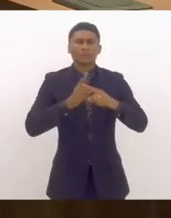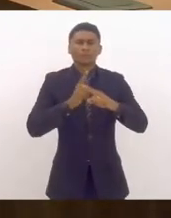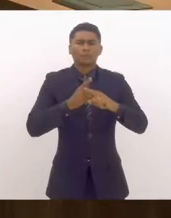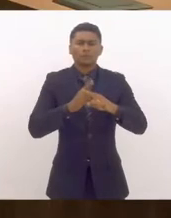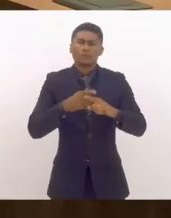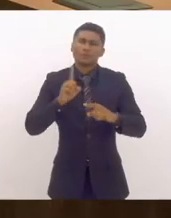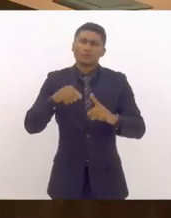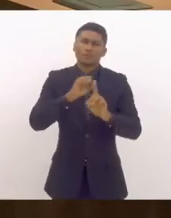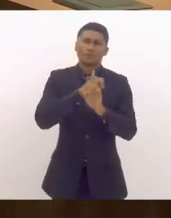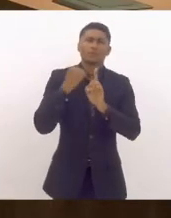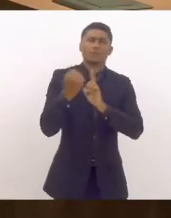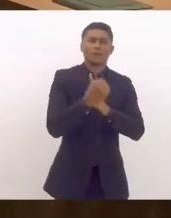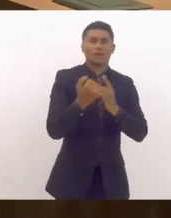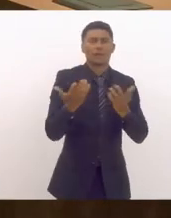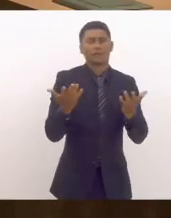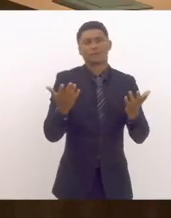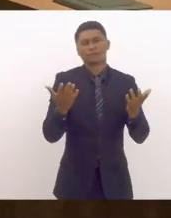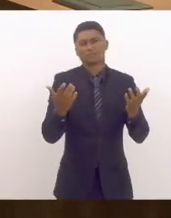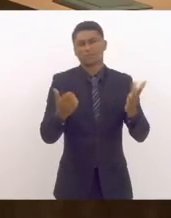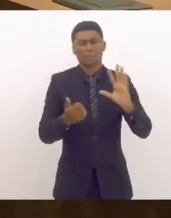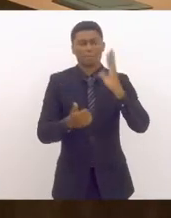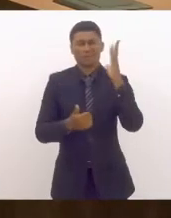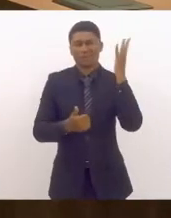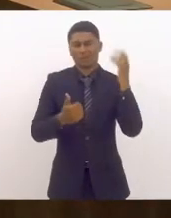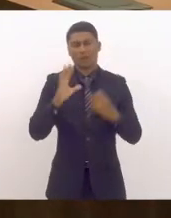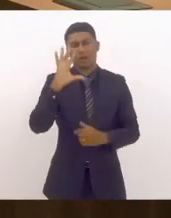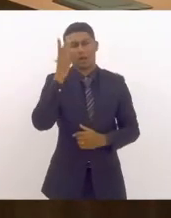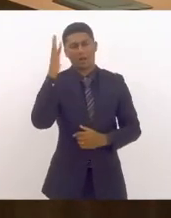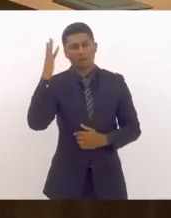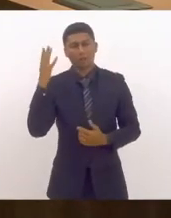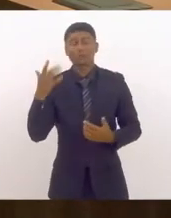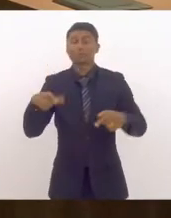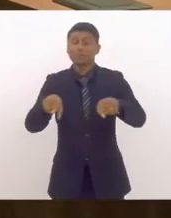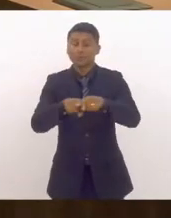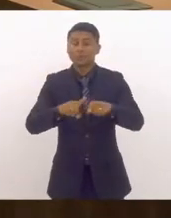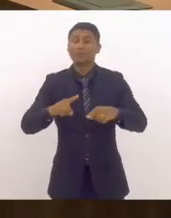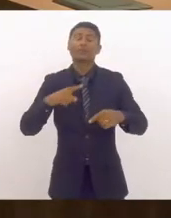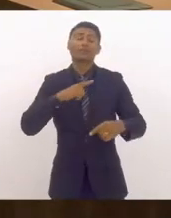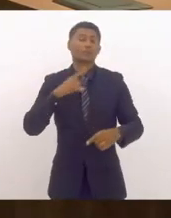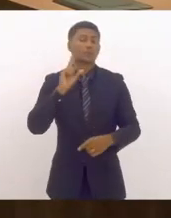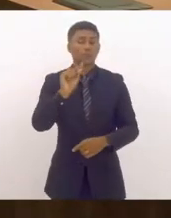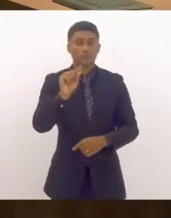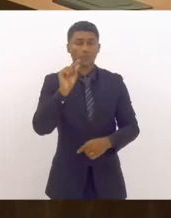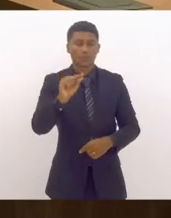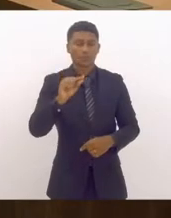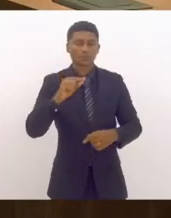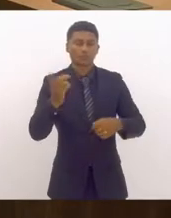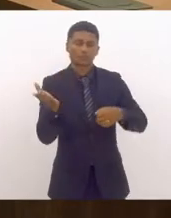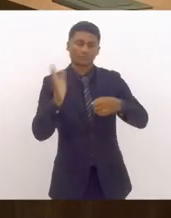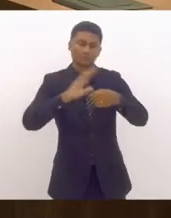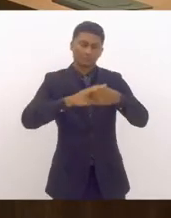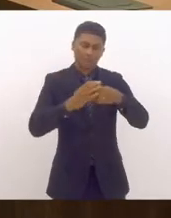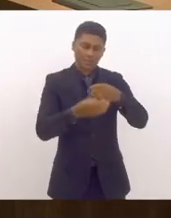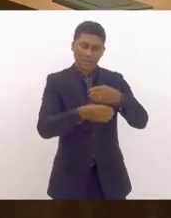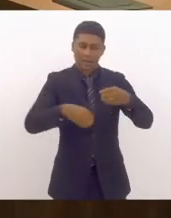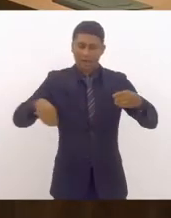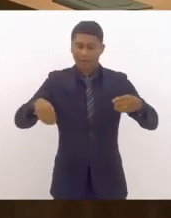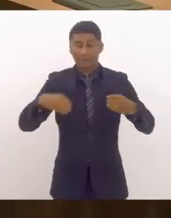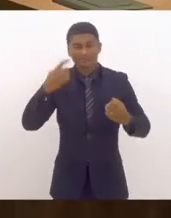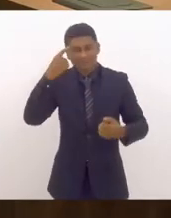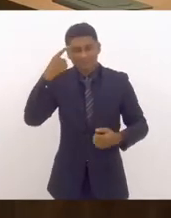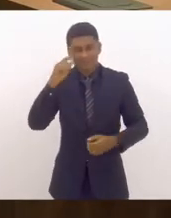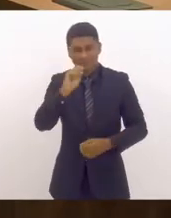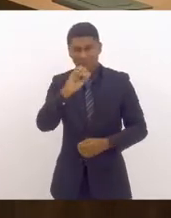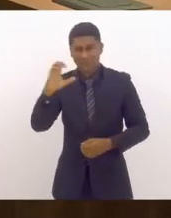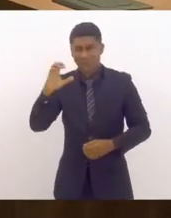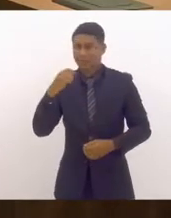social, ambiental, urbanística, mas tem a dimensão sanitária. E eu chamei o André para a conversa porque eu me lembro da